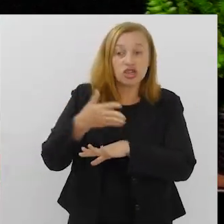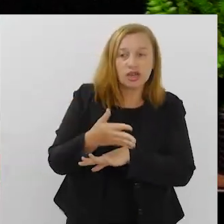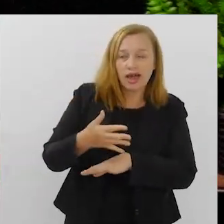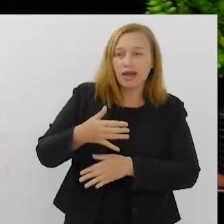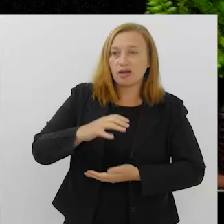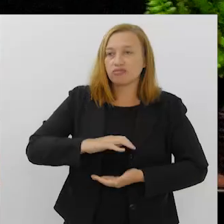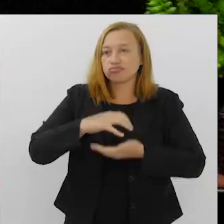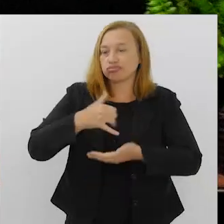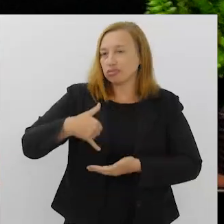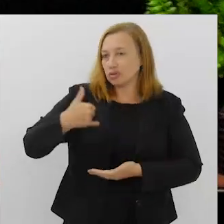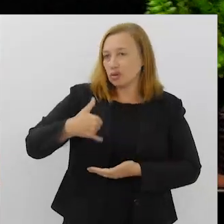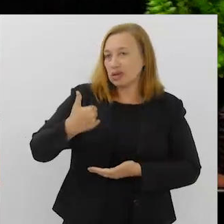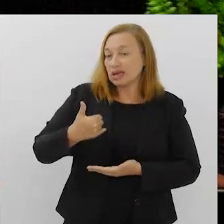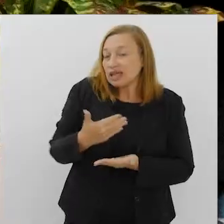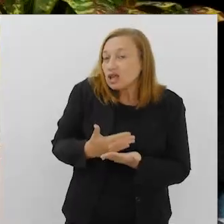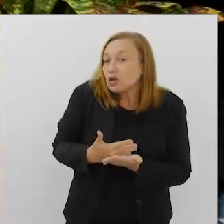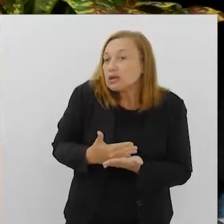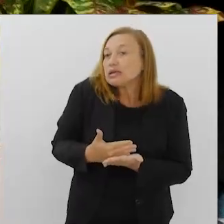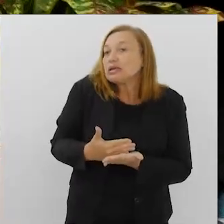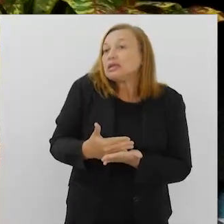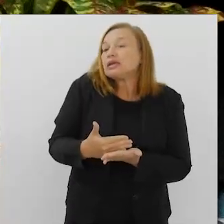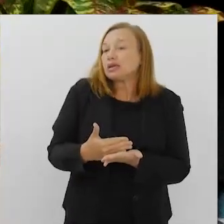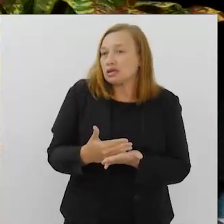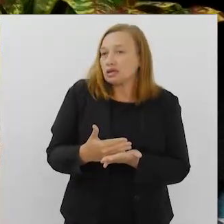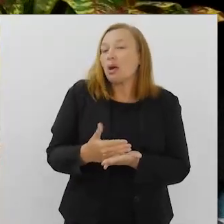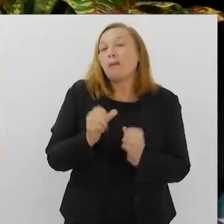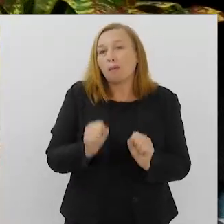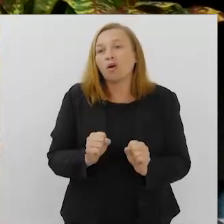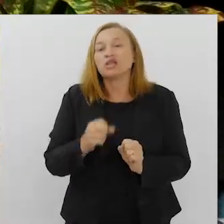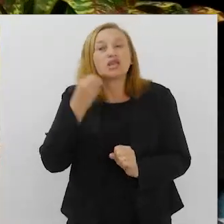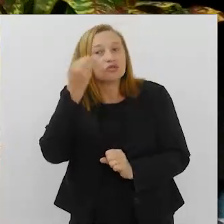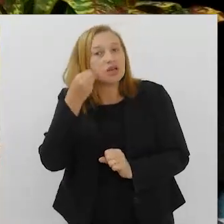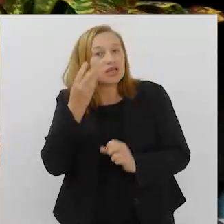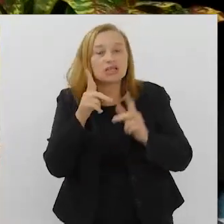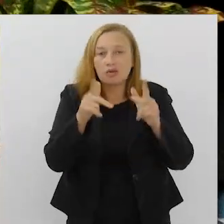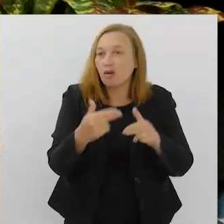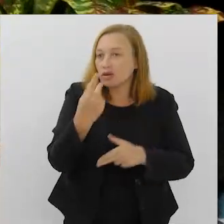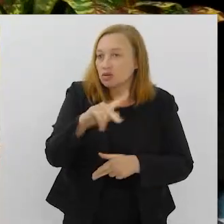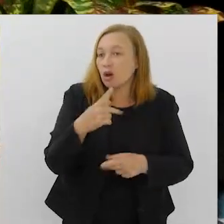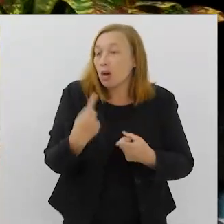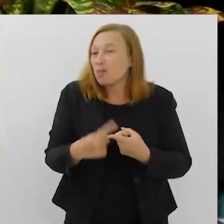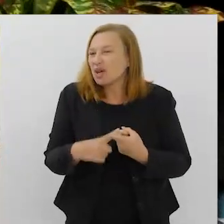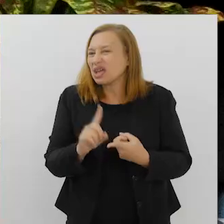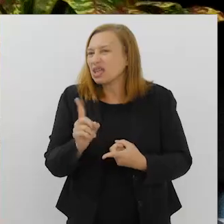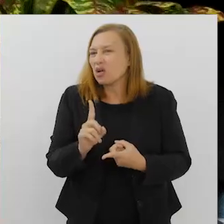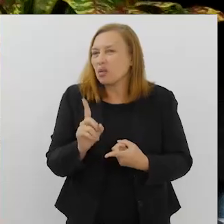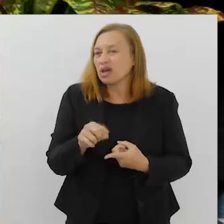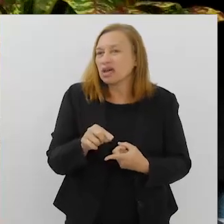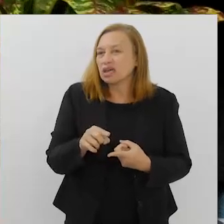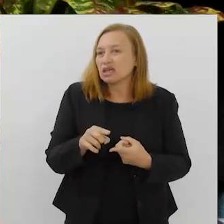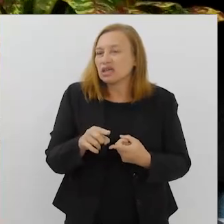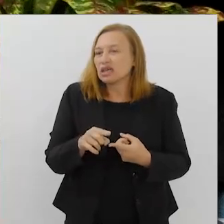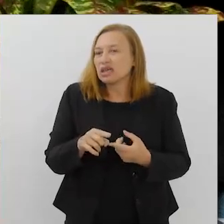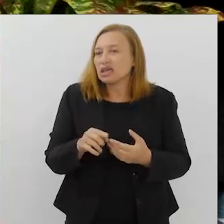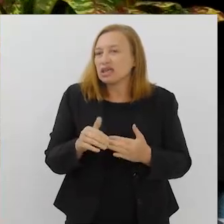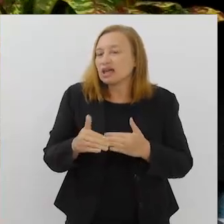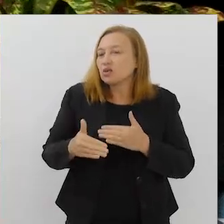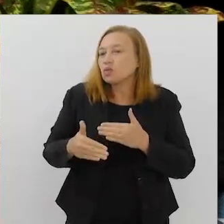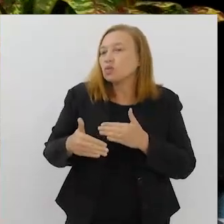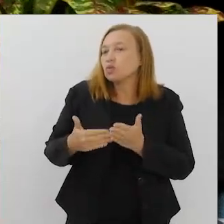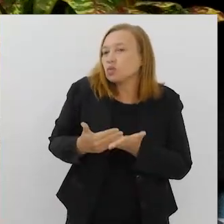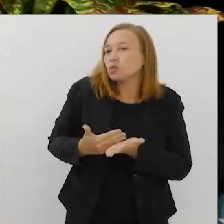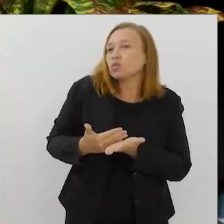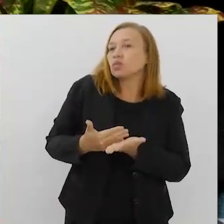da Priscila para ensinar as pessoas que ainda estão no caminho, para que elas possam ter essa mesma experiência que você teve. Porque não necessariamente, quem ainda está